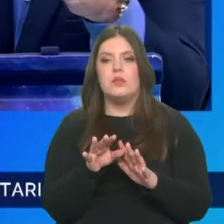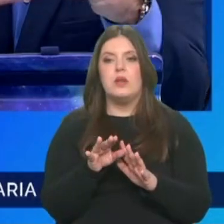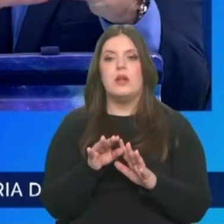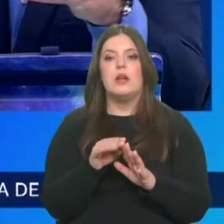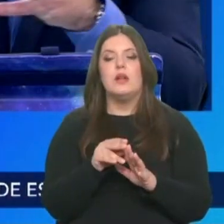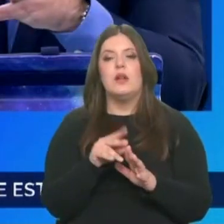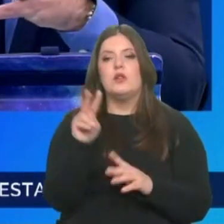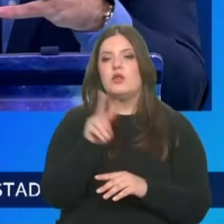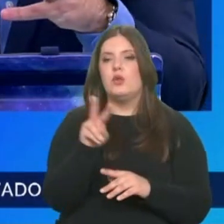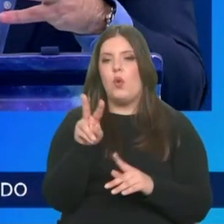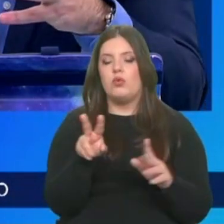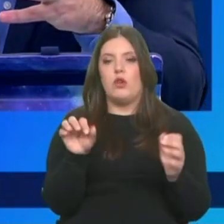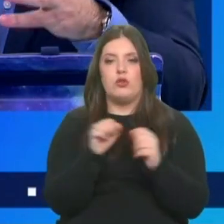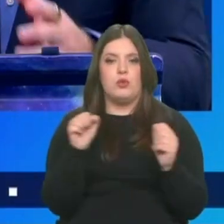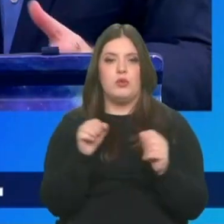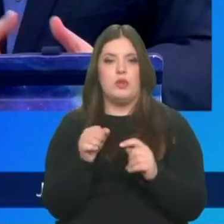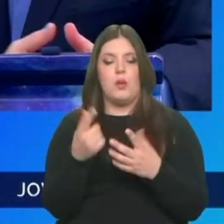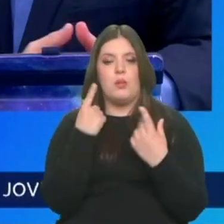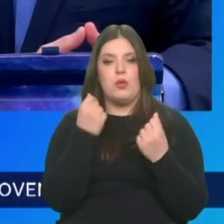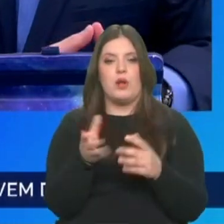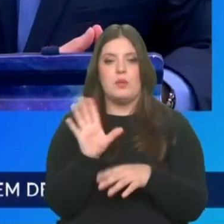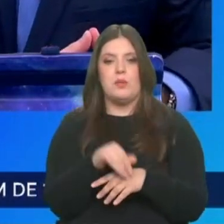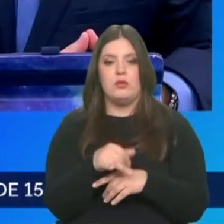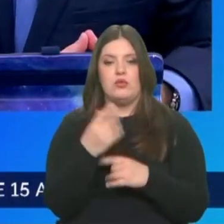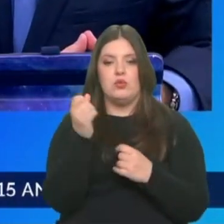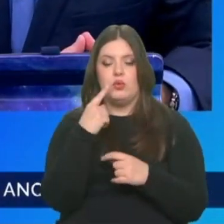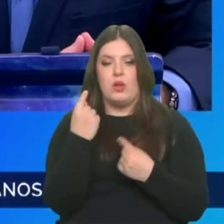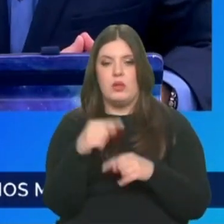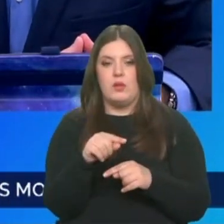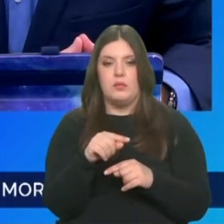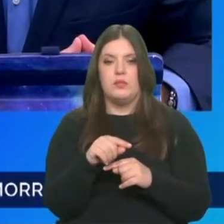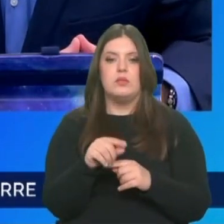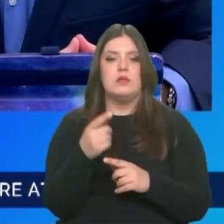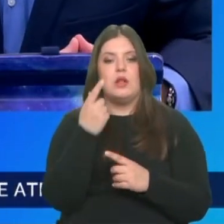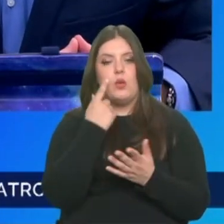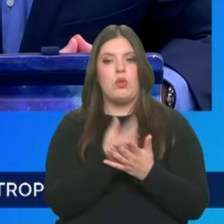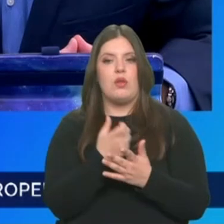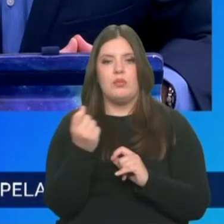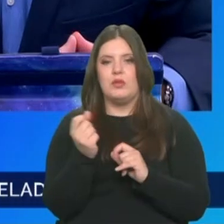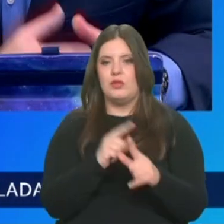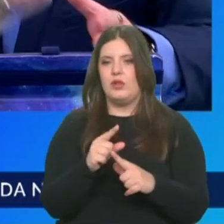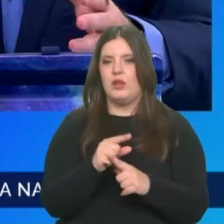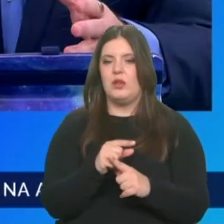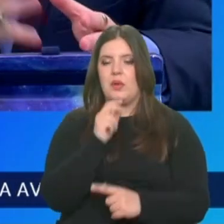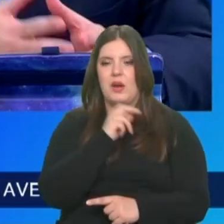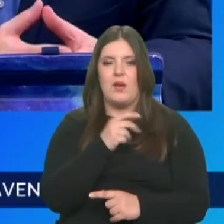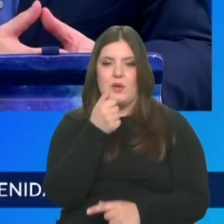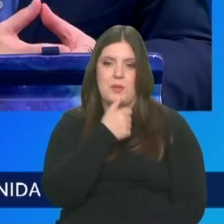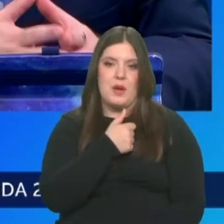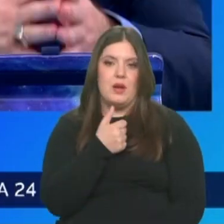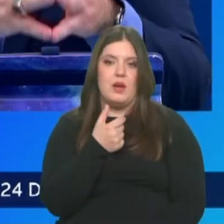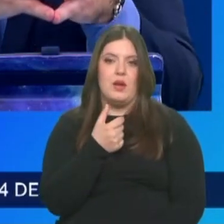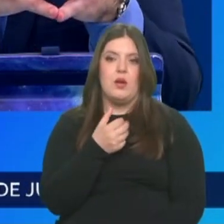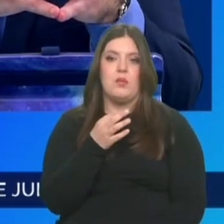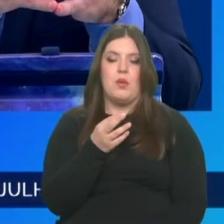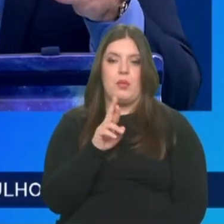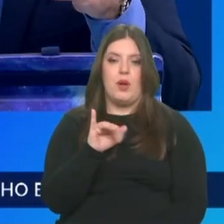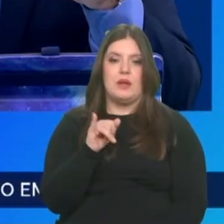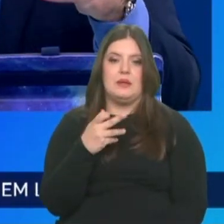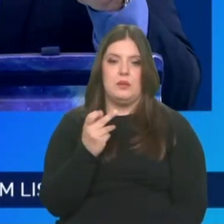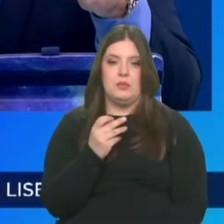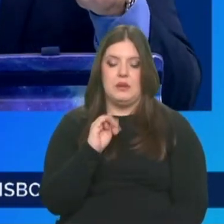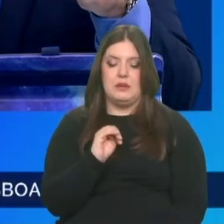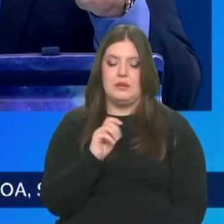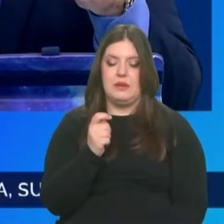segunda explosão mais poderosa que o Sol tem. Isso é notável. Para uma estrela como uma anã vermelha, olha, como Próxima Centauri, que tem